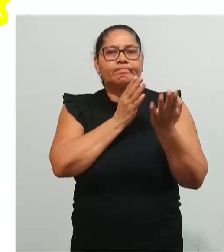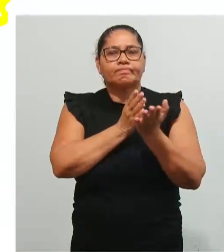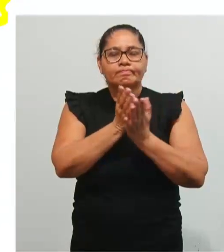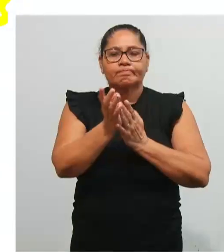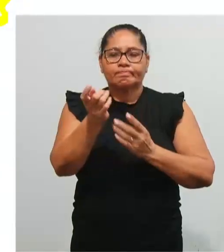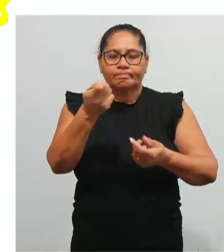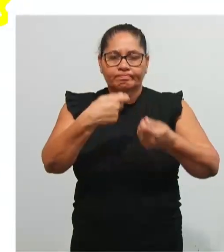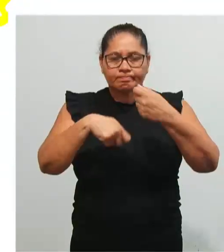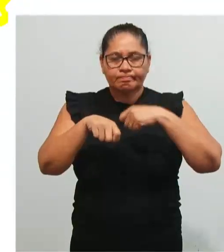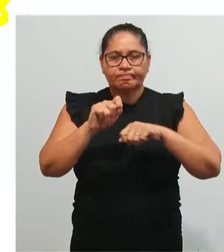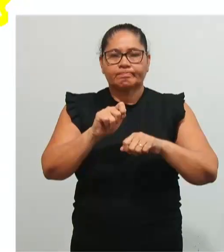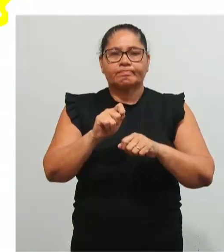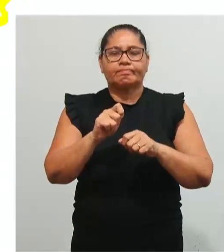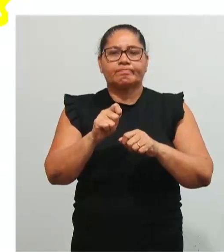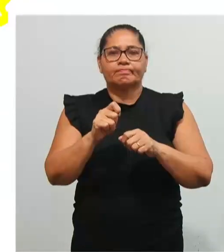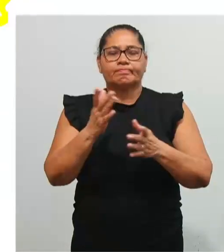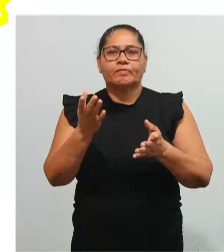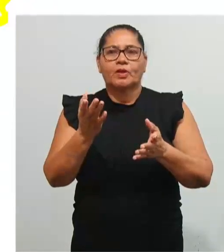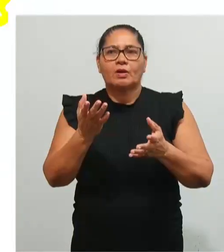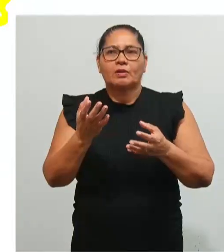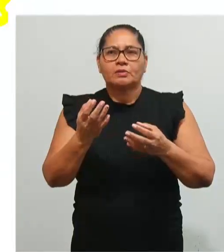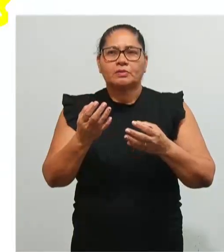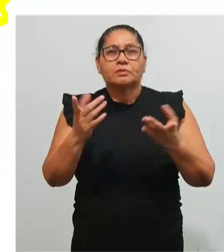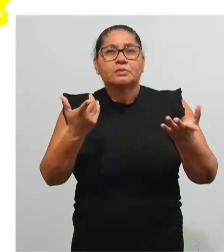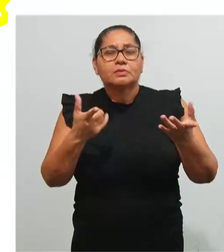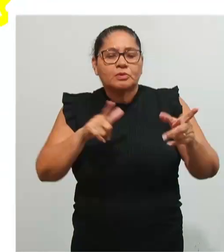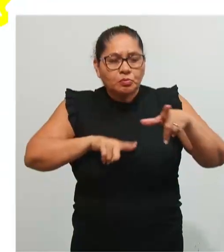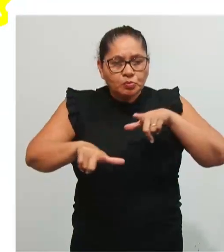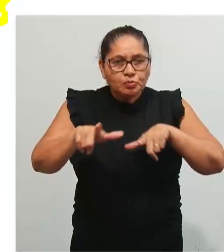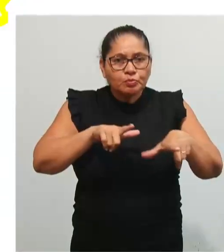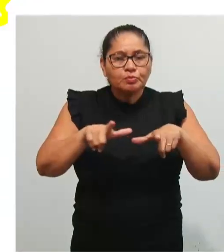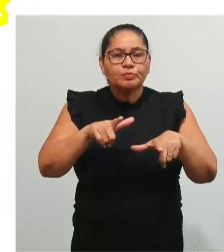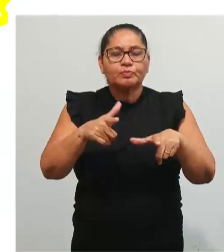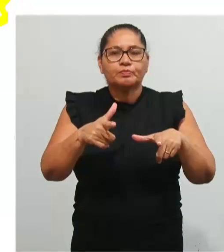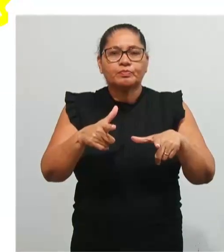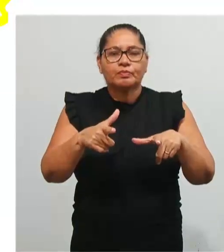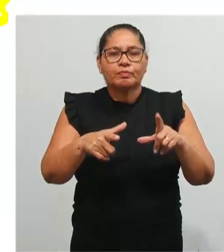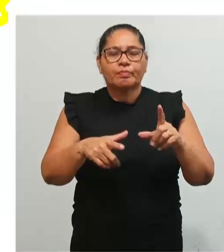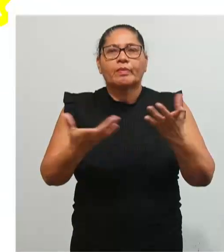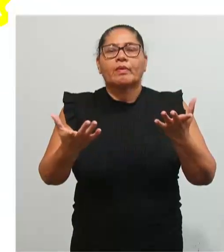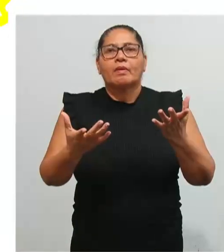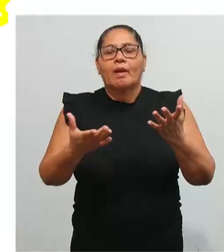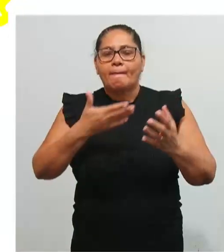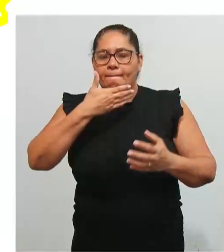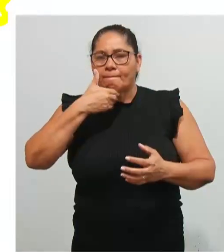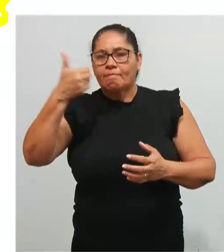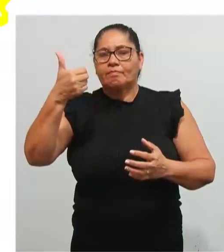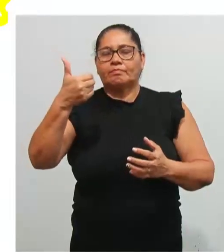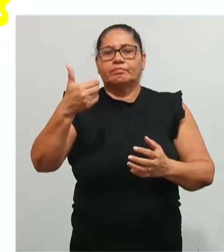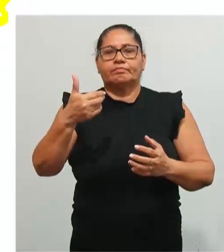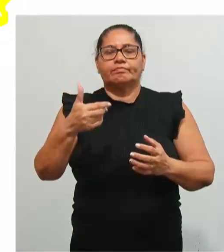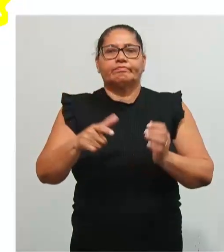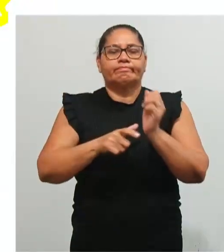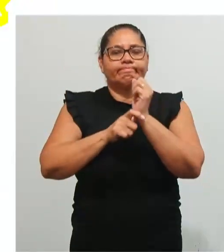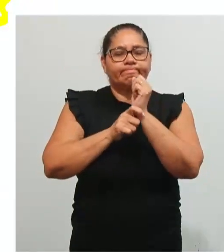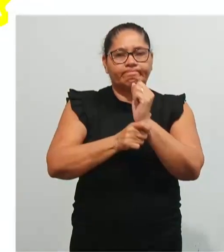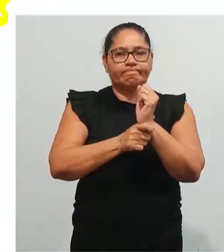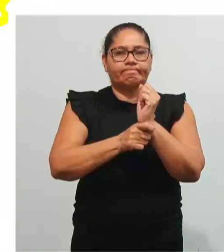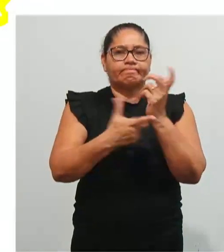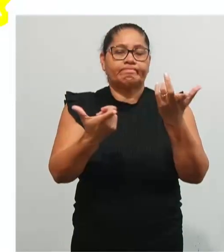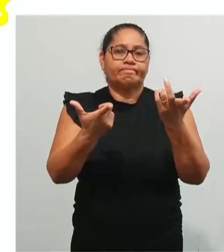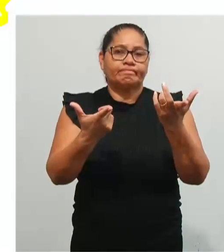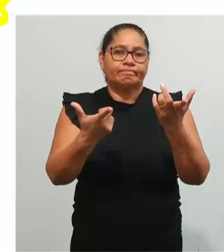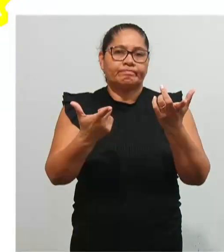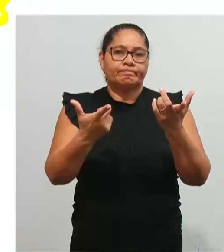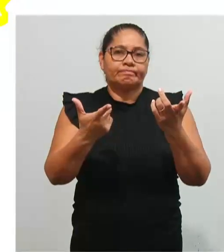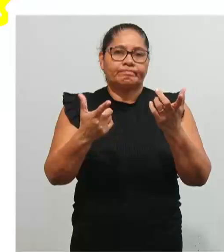e social pela via da produção de bens e serviços, para fortalecer-se na função de promotor e regulador